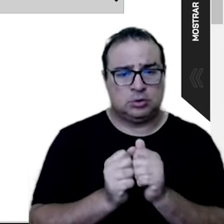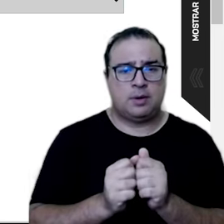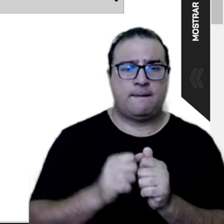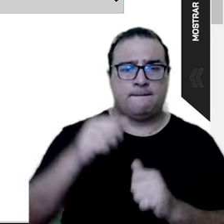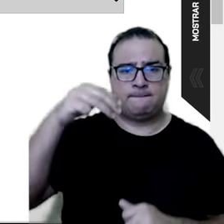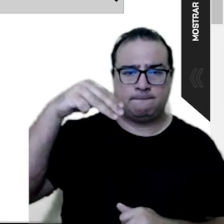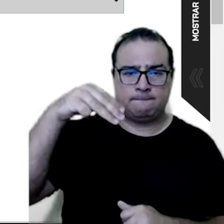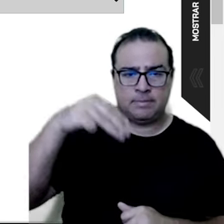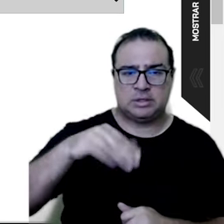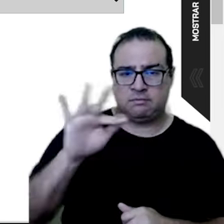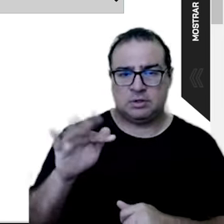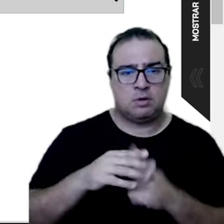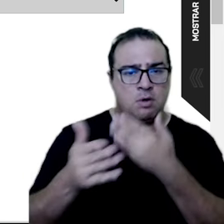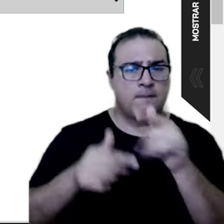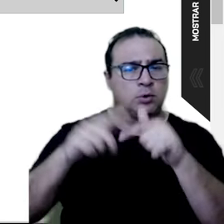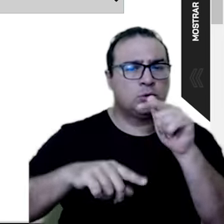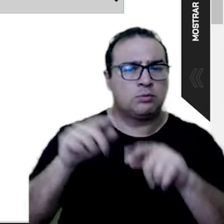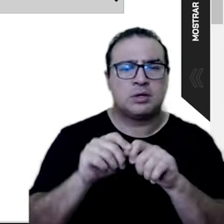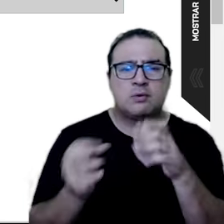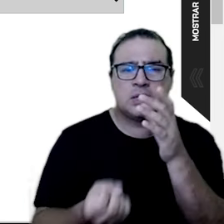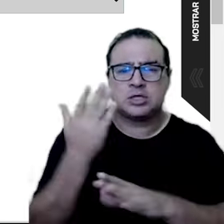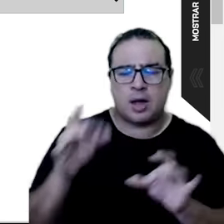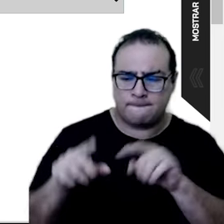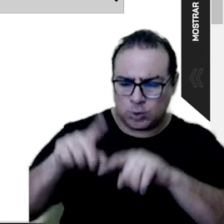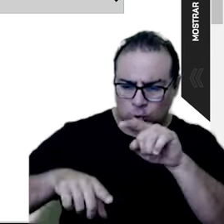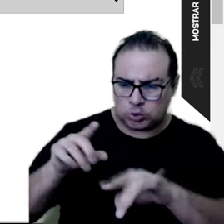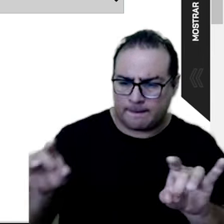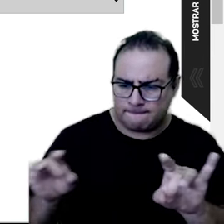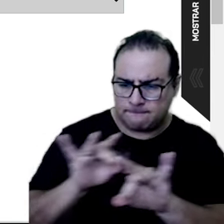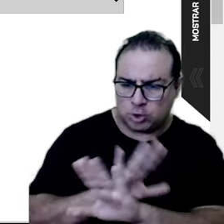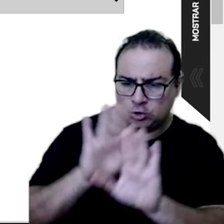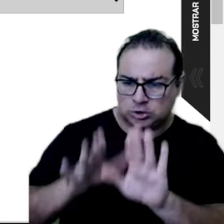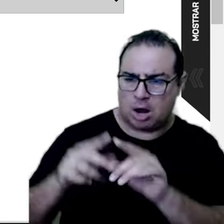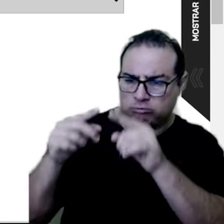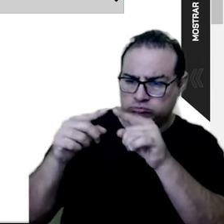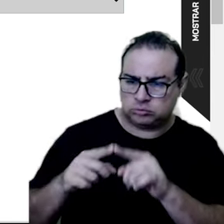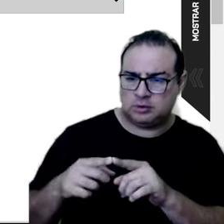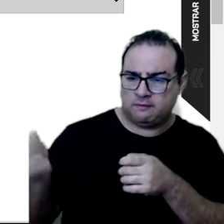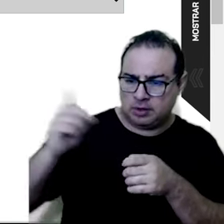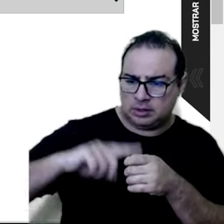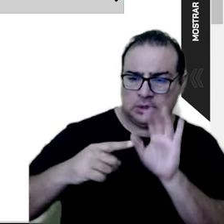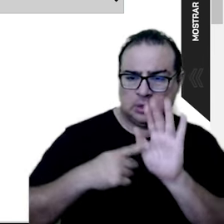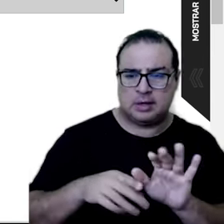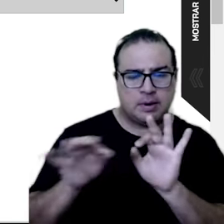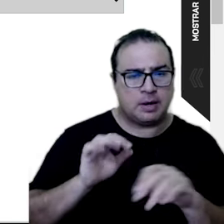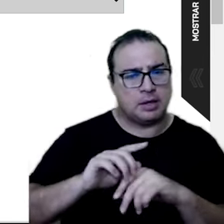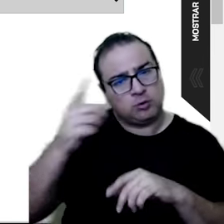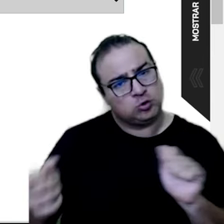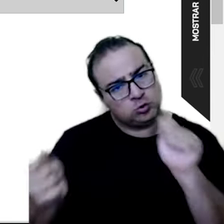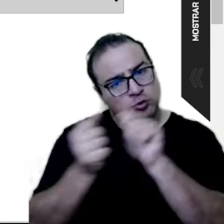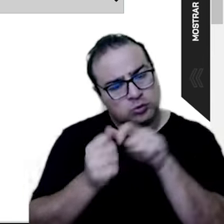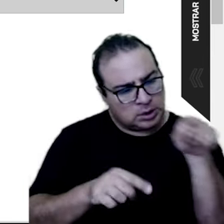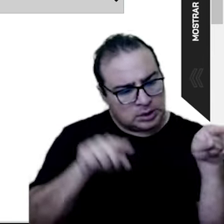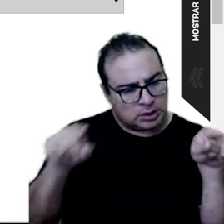Matriz fiscal ela tratada no produto por que que você já não cria o produto lá já deixa ele alinhado e vem aqui na matriz fiscal para depois